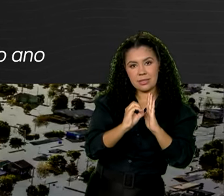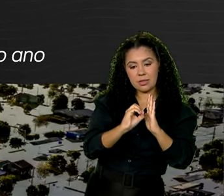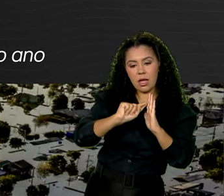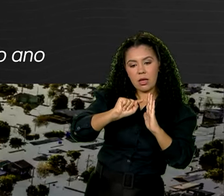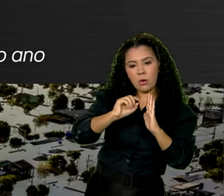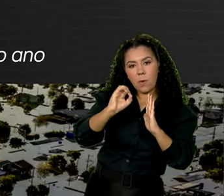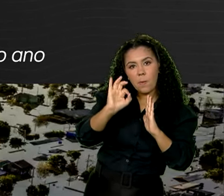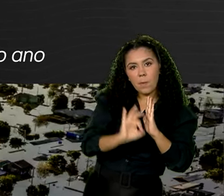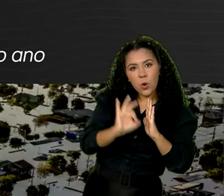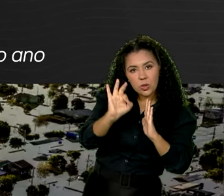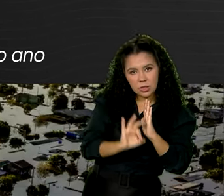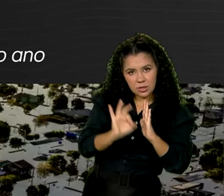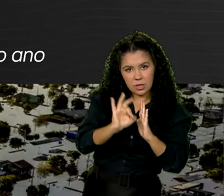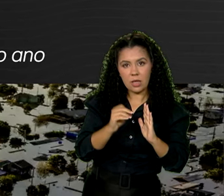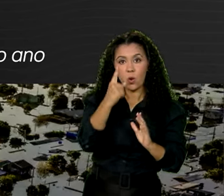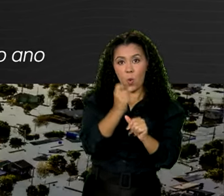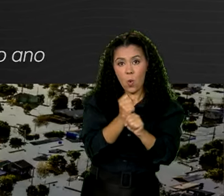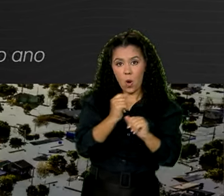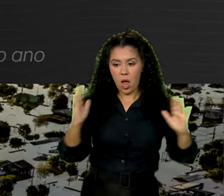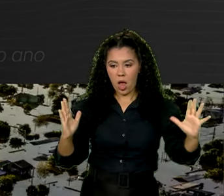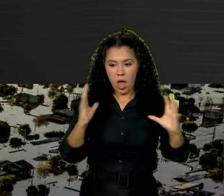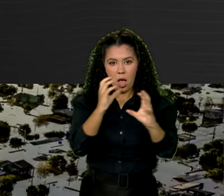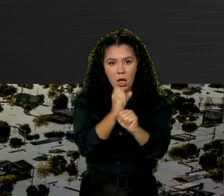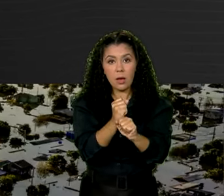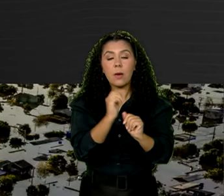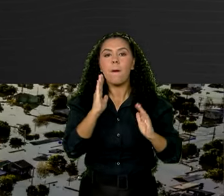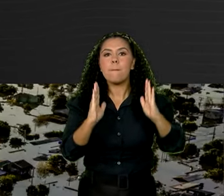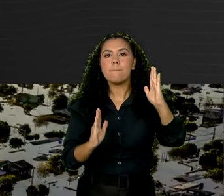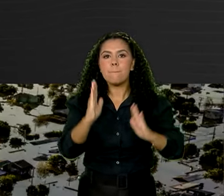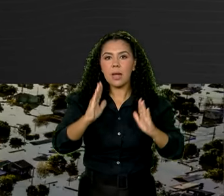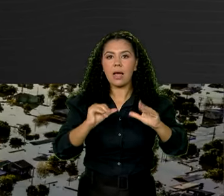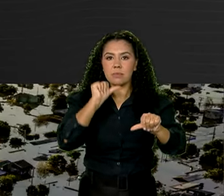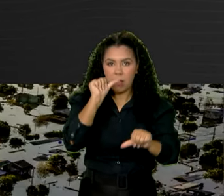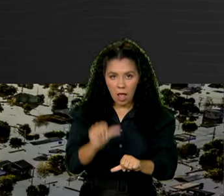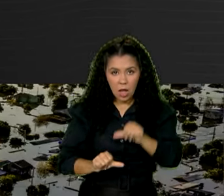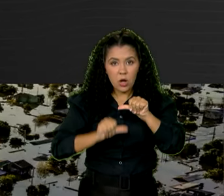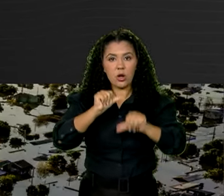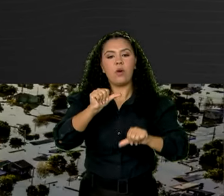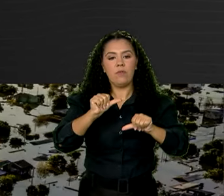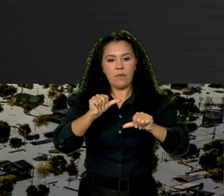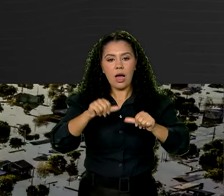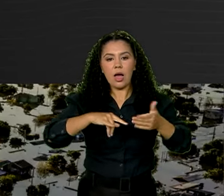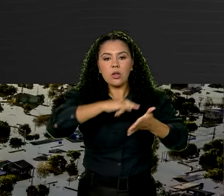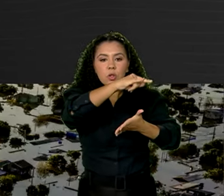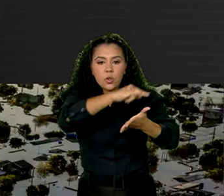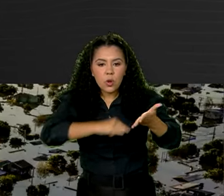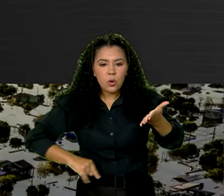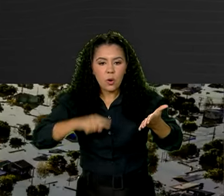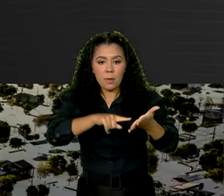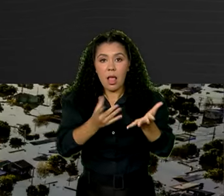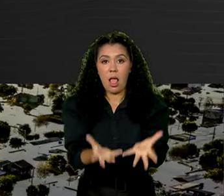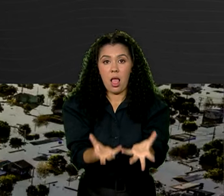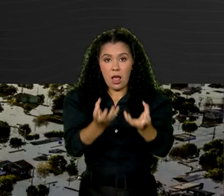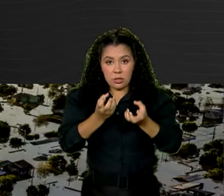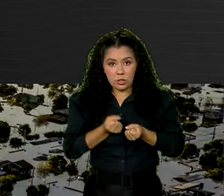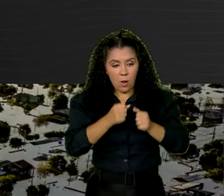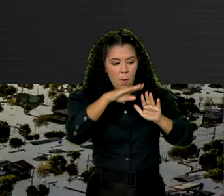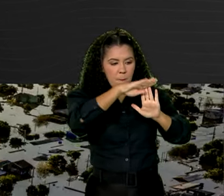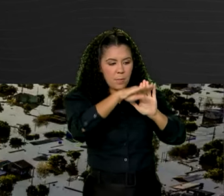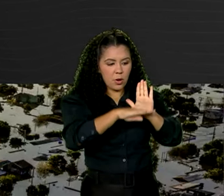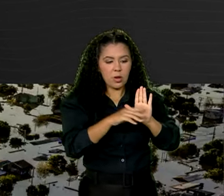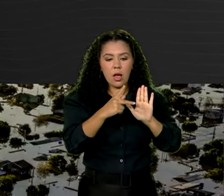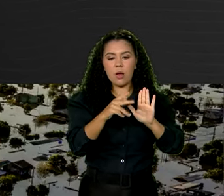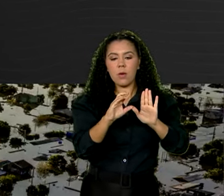0% nominal ao ano. O prazo para renovação da Declaração de Aptidão ao PRONAF, a